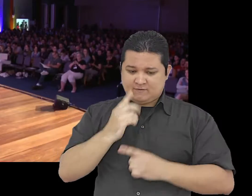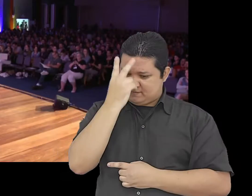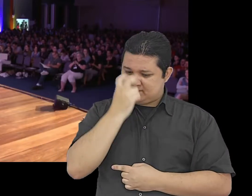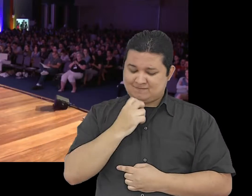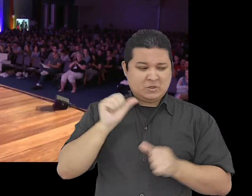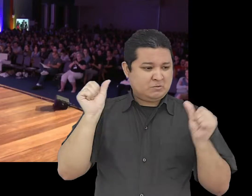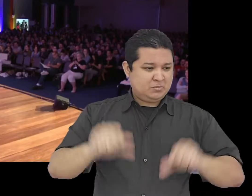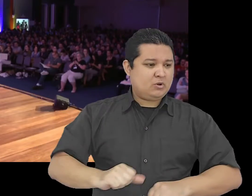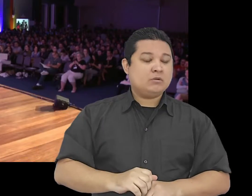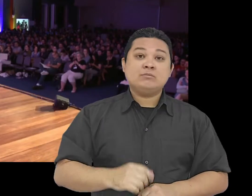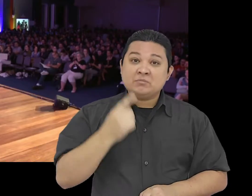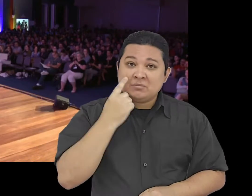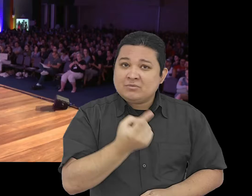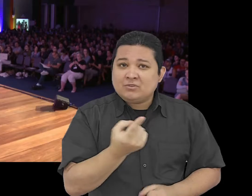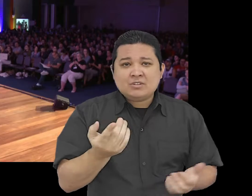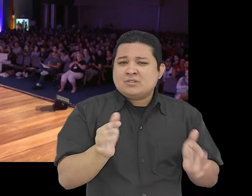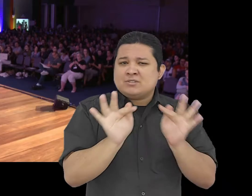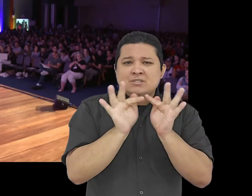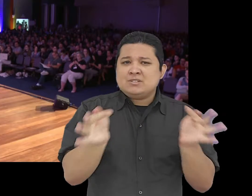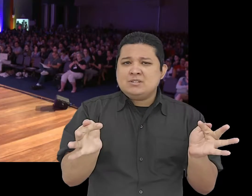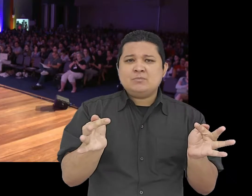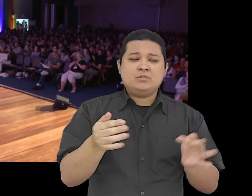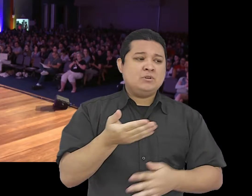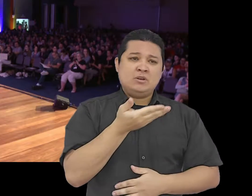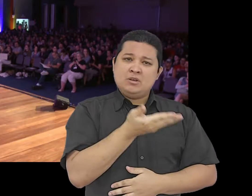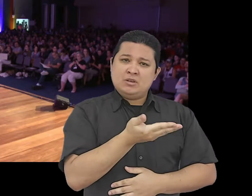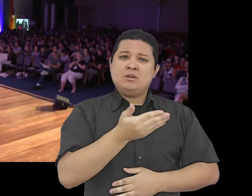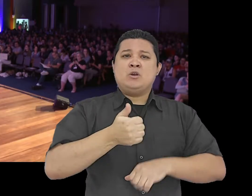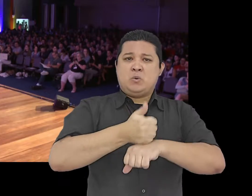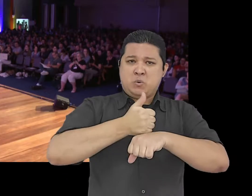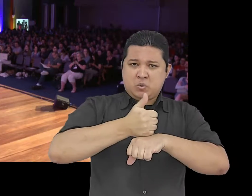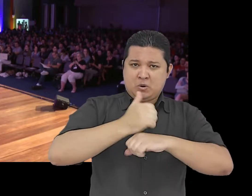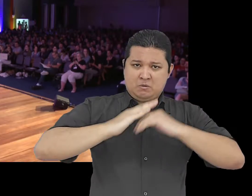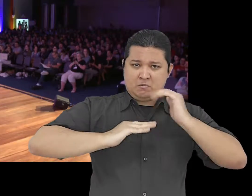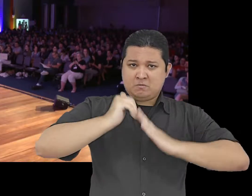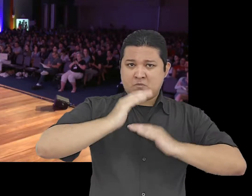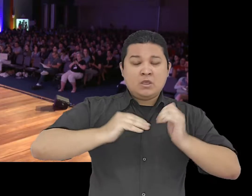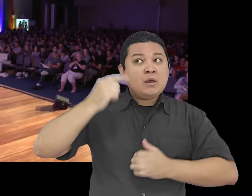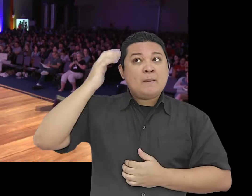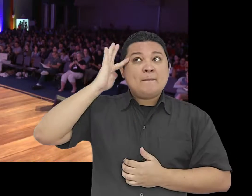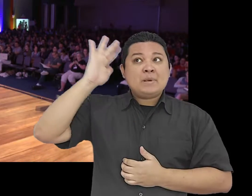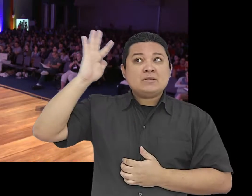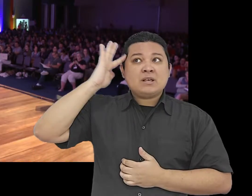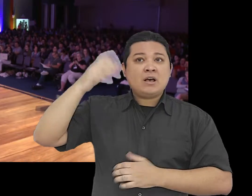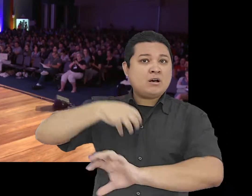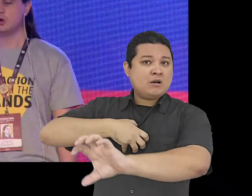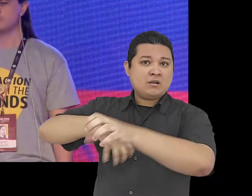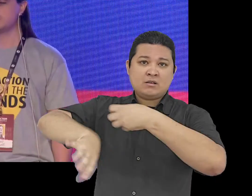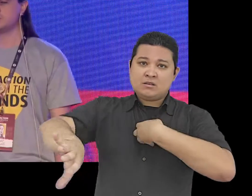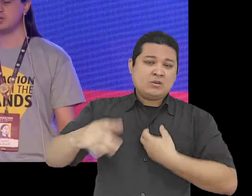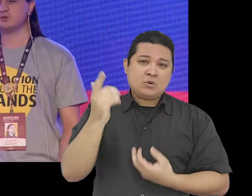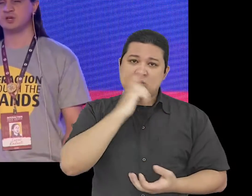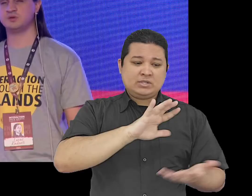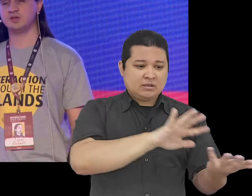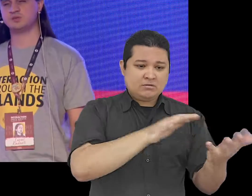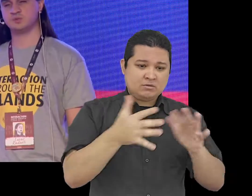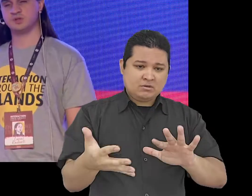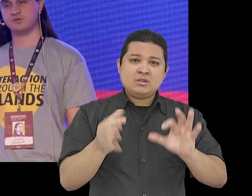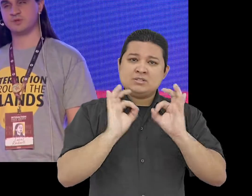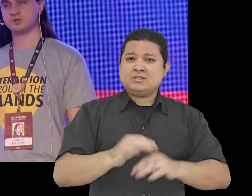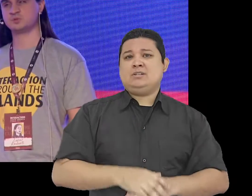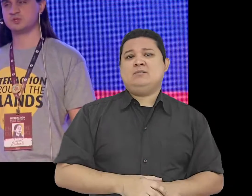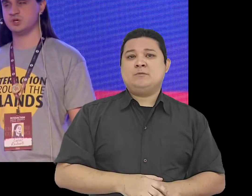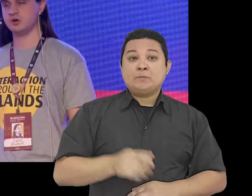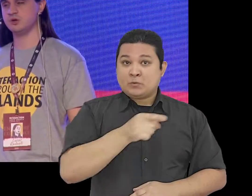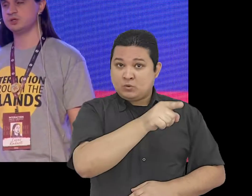simples, mas que mostra uma diferença gigante que tem da forma que pessoas que enxergam e pessoas que não enxergam acessam a interface. Vocês conseguem usar